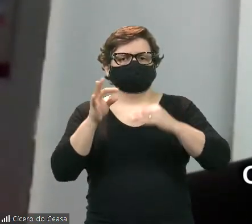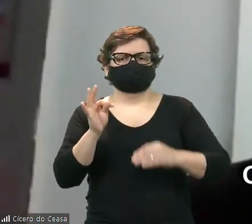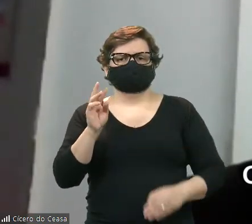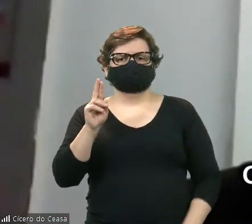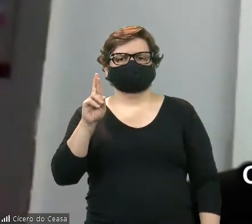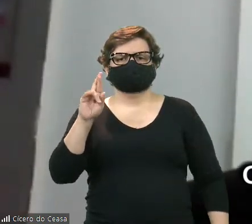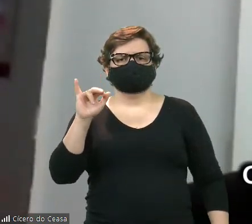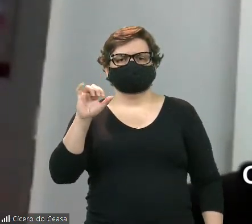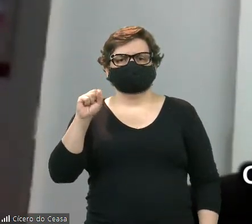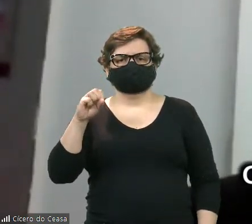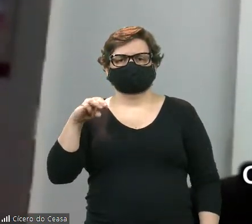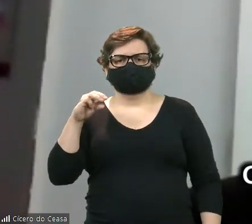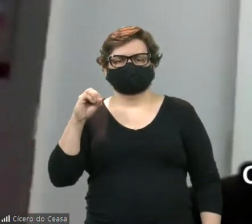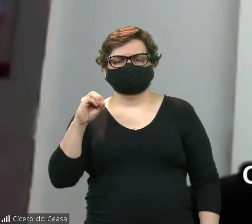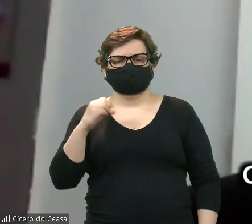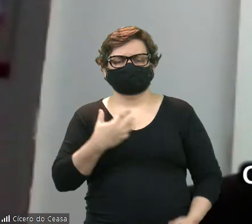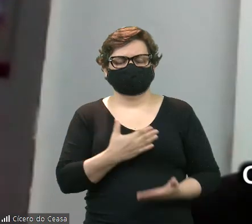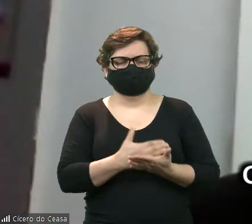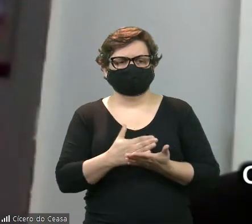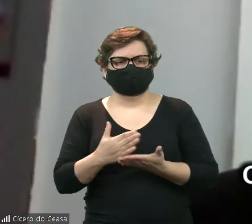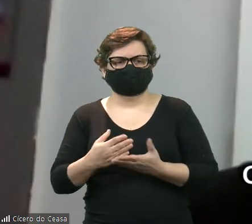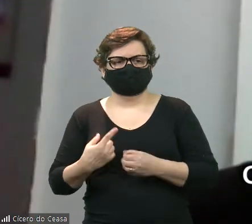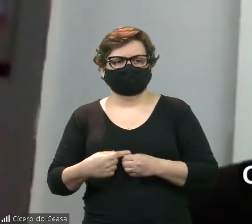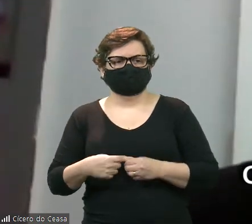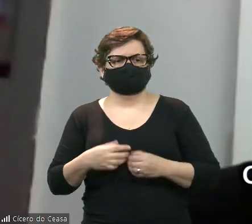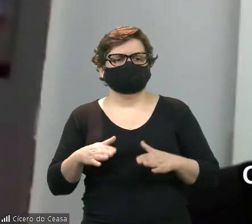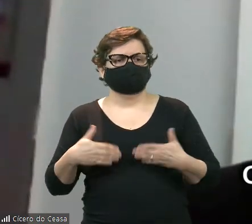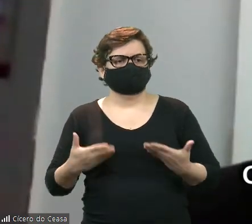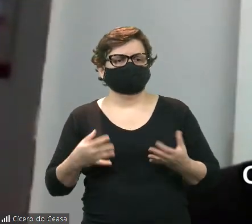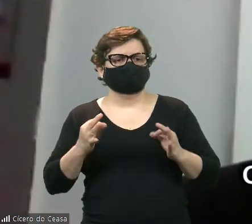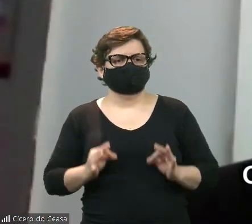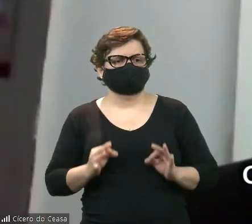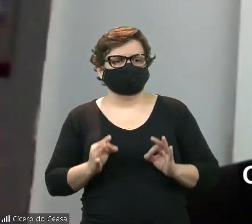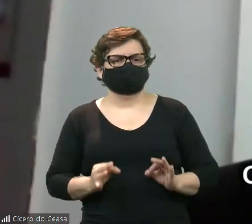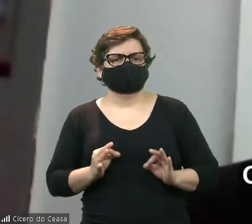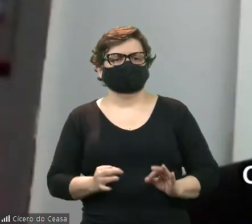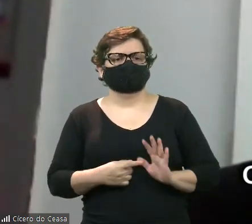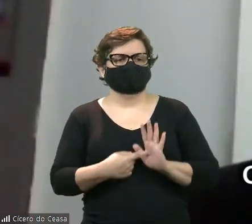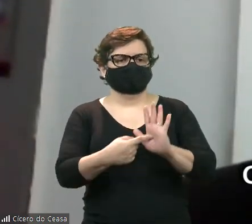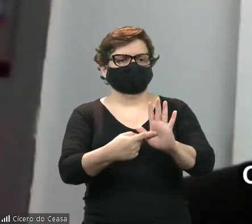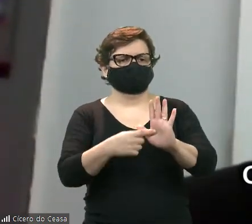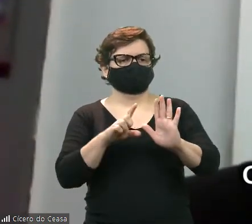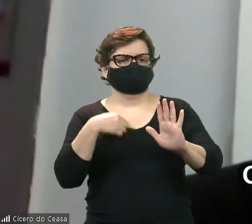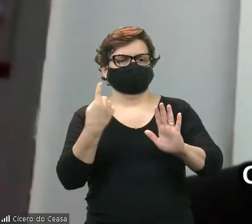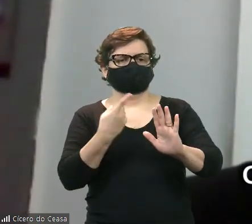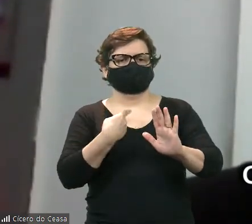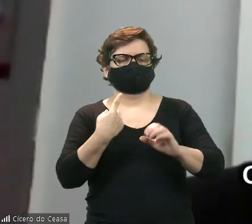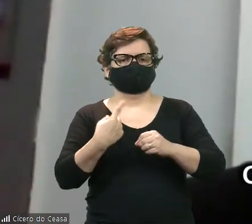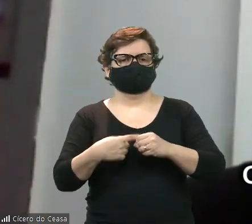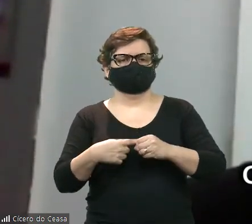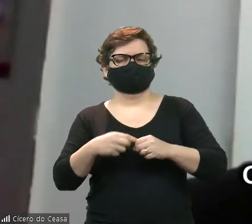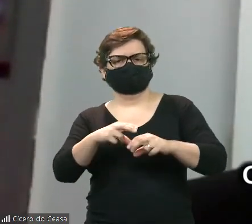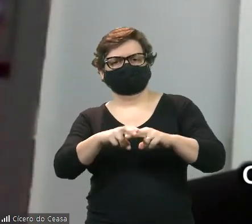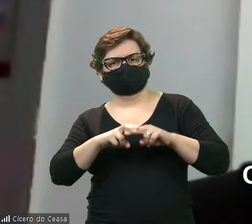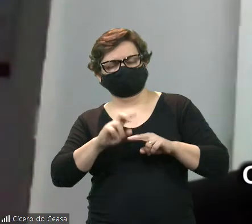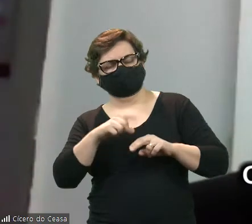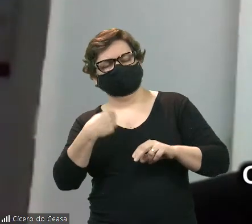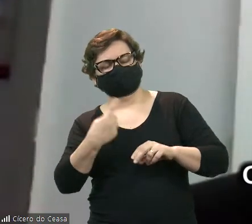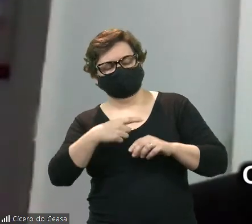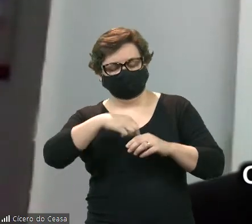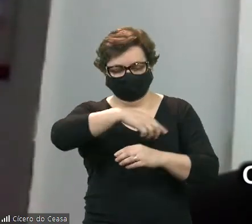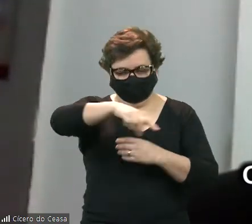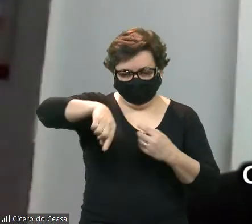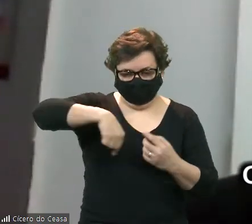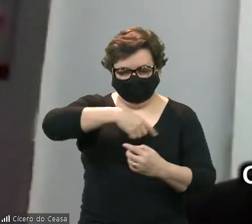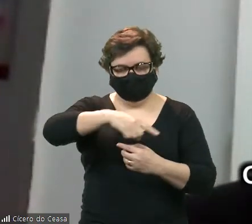cada cidade. Então, com certeza, o destaque da nossa cidade, em razão da nossa região,